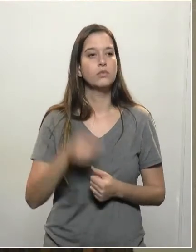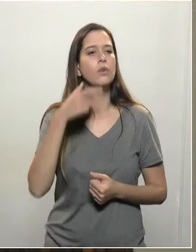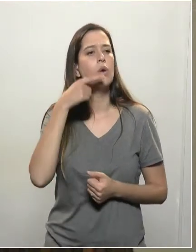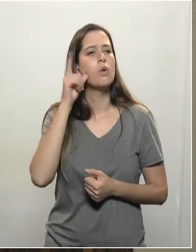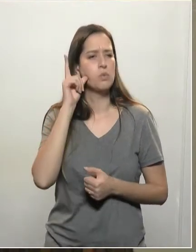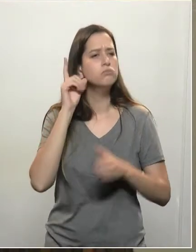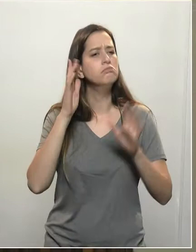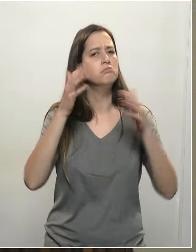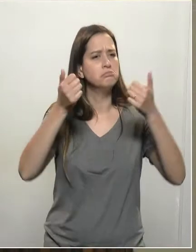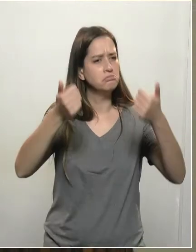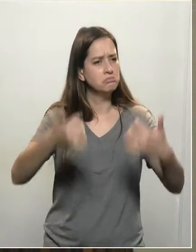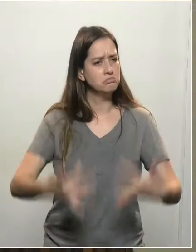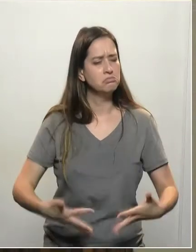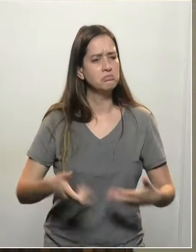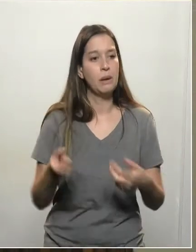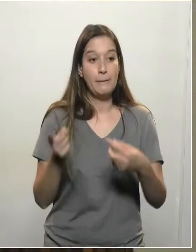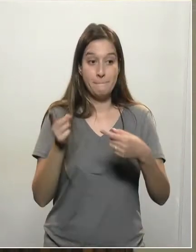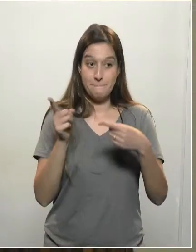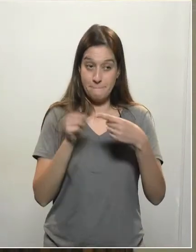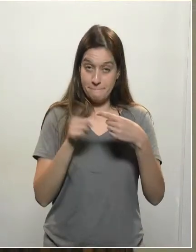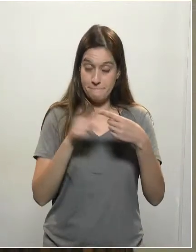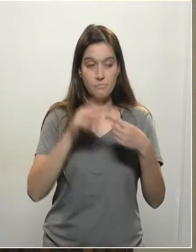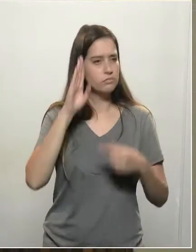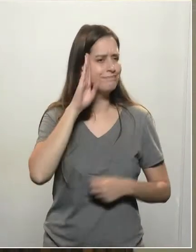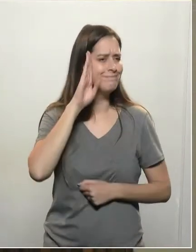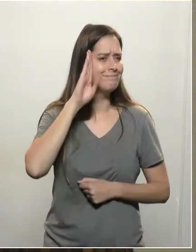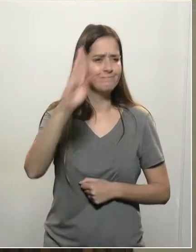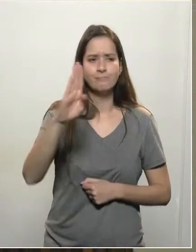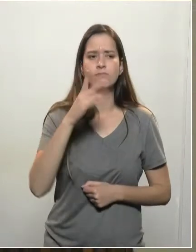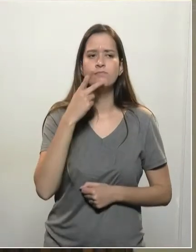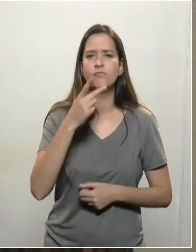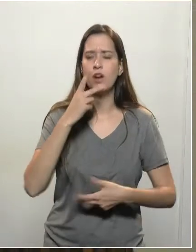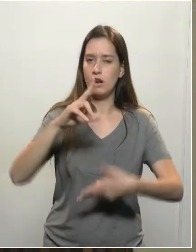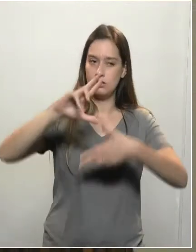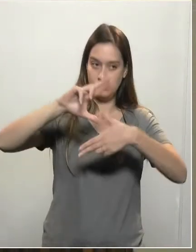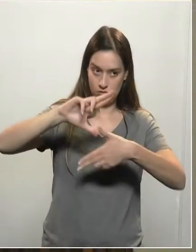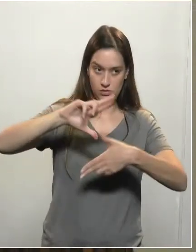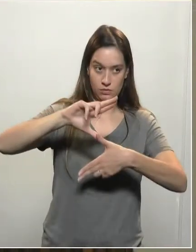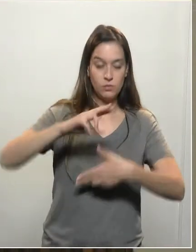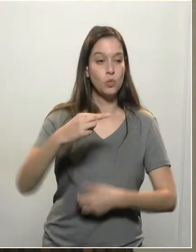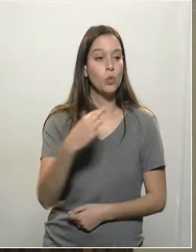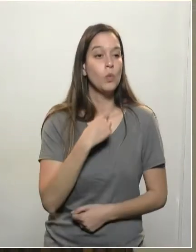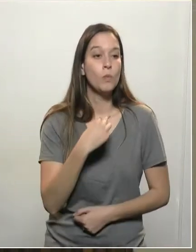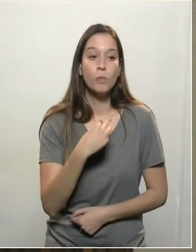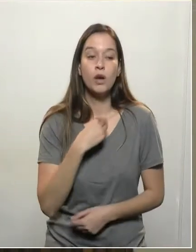parece fundamental, que é aquela que diz que a Sanepar não poderá ter sociedade de propósito específico.